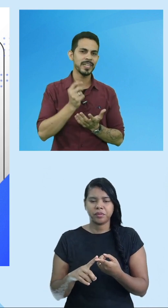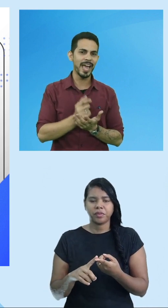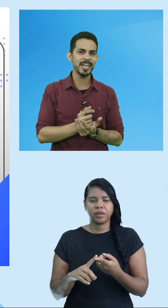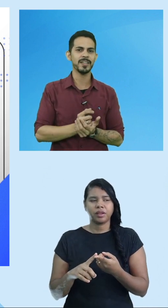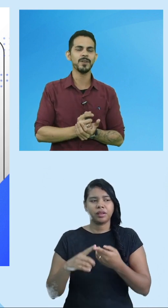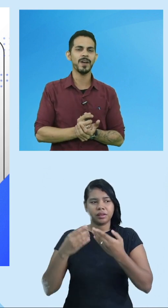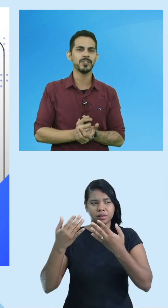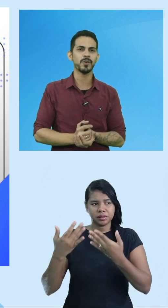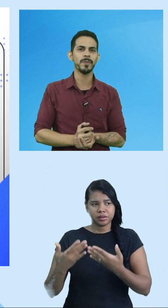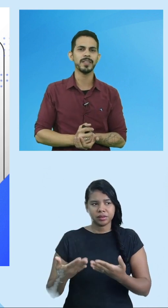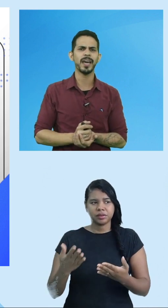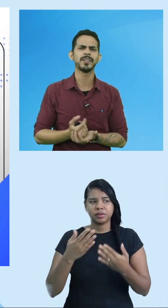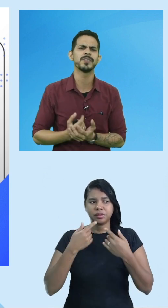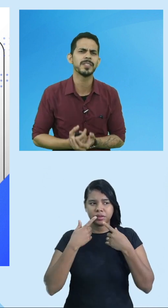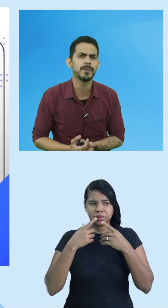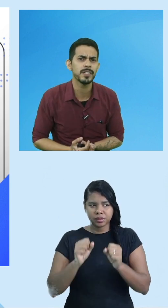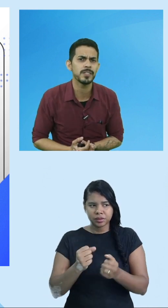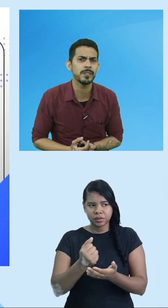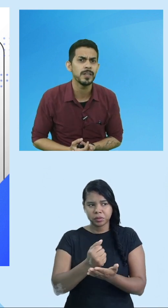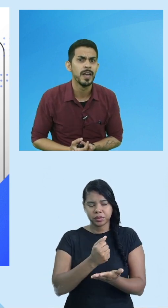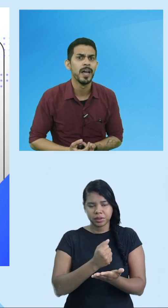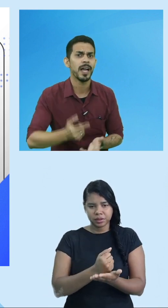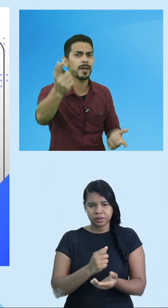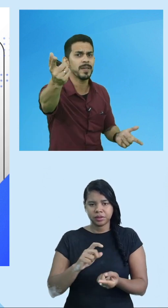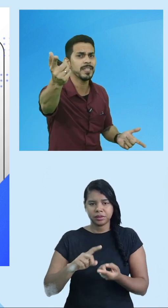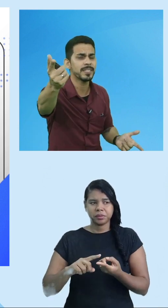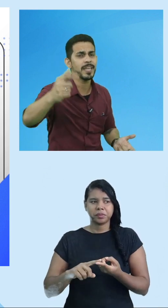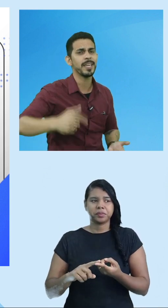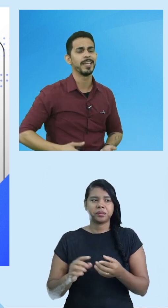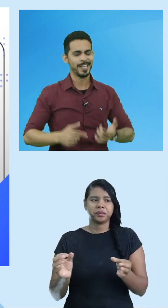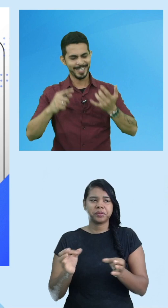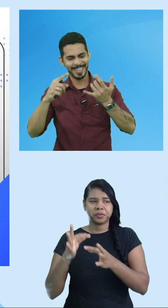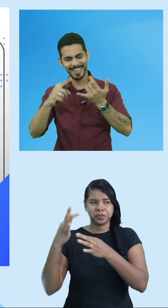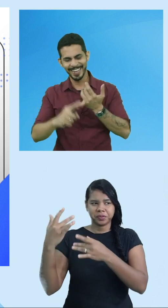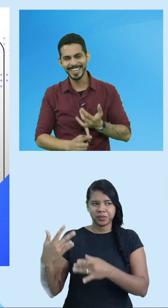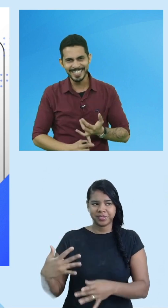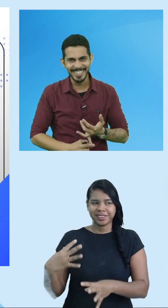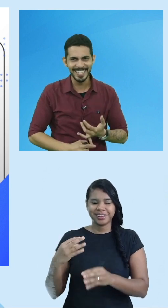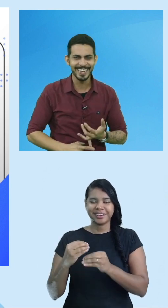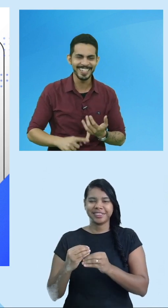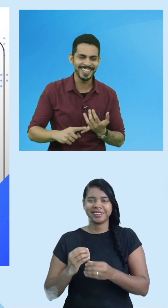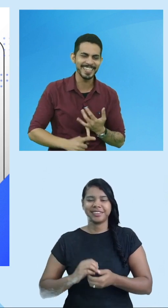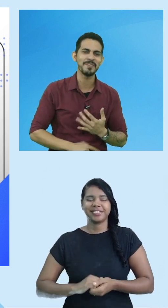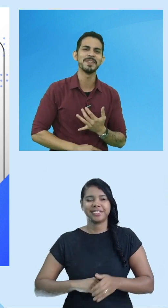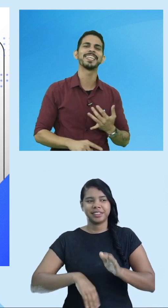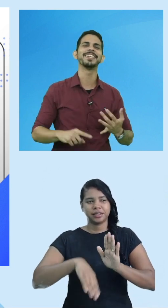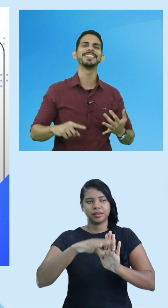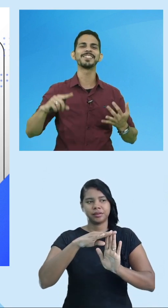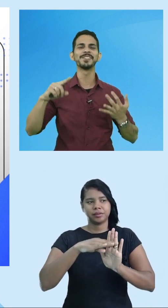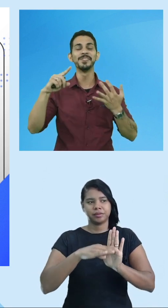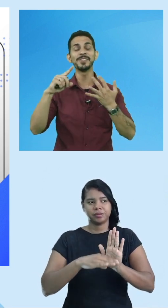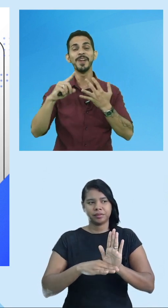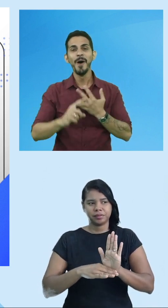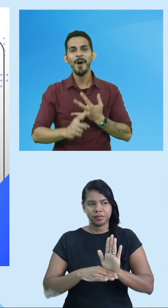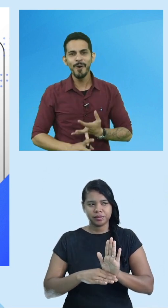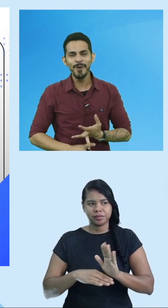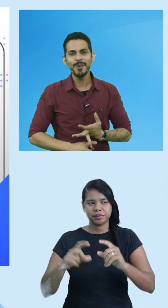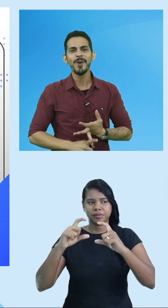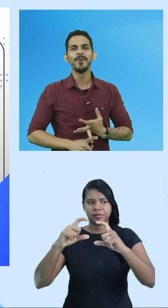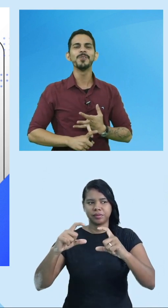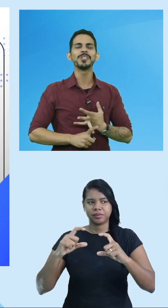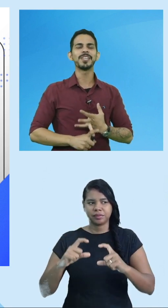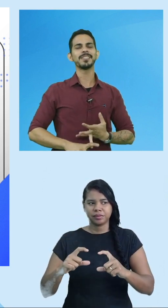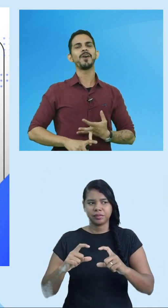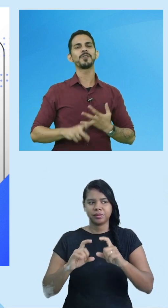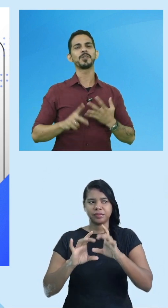respaldo nas linguagens documentárias. O que são isso? Acabei de dizer, a lista de cabeçalho de assunto,